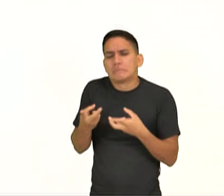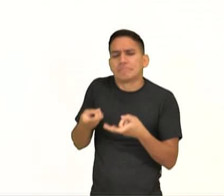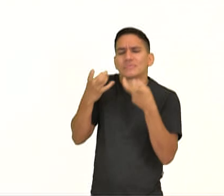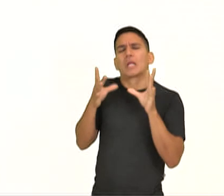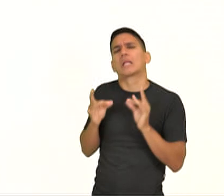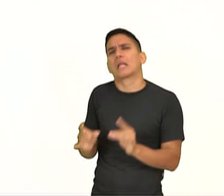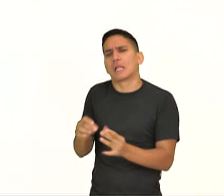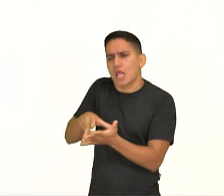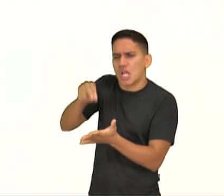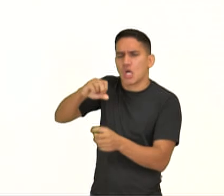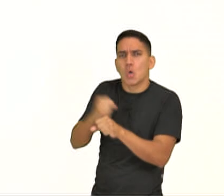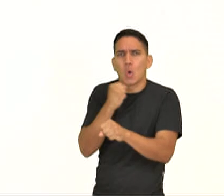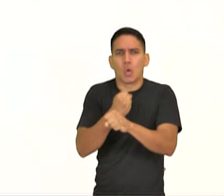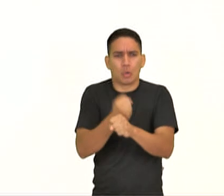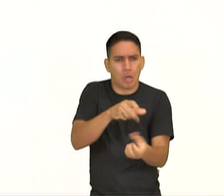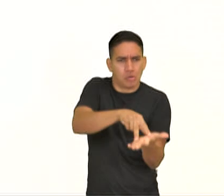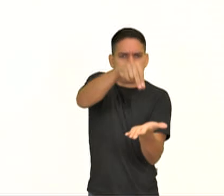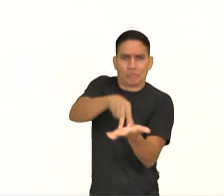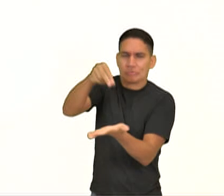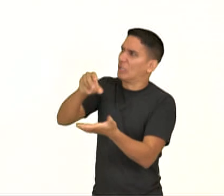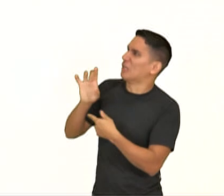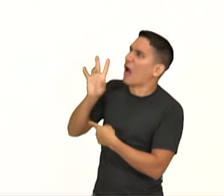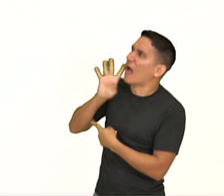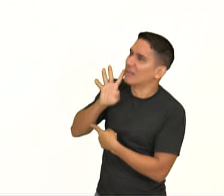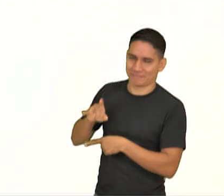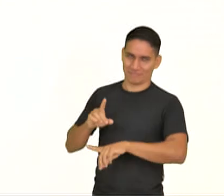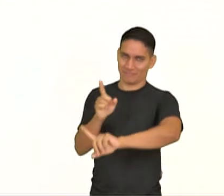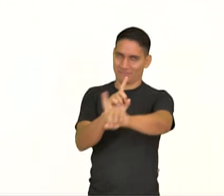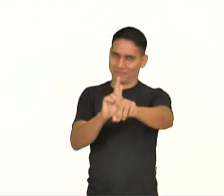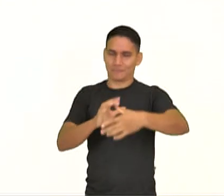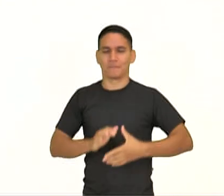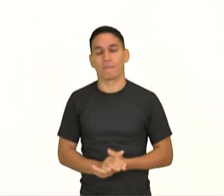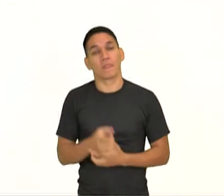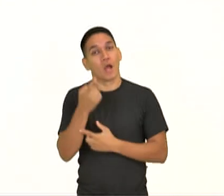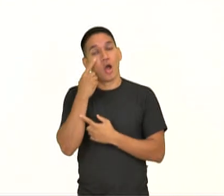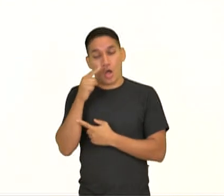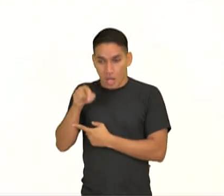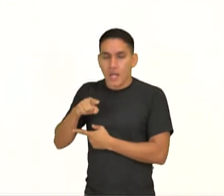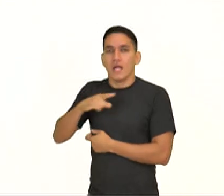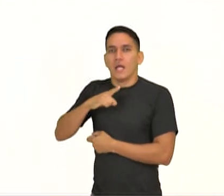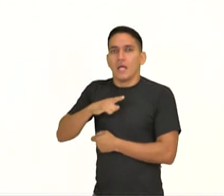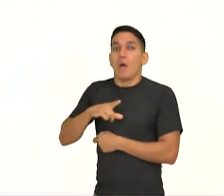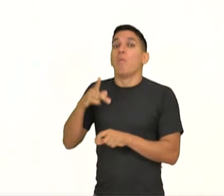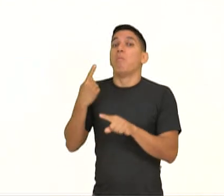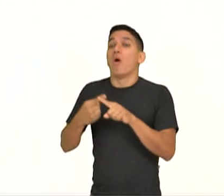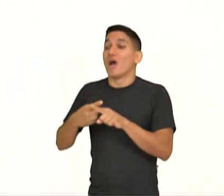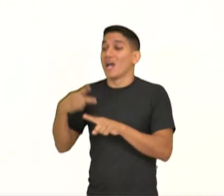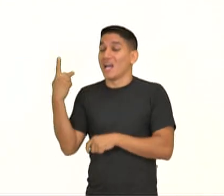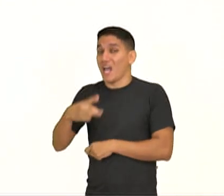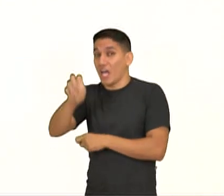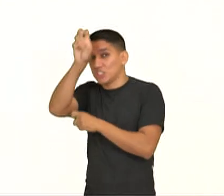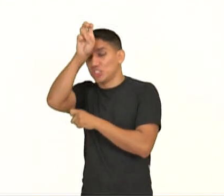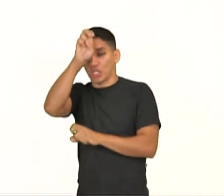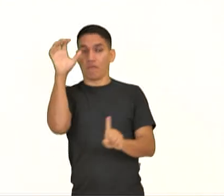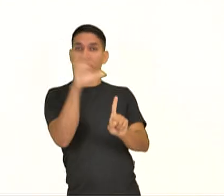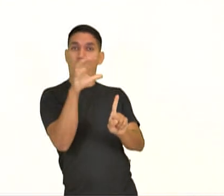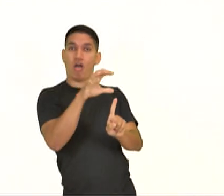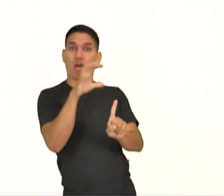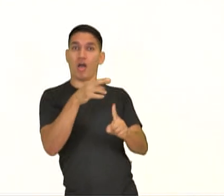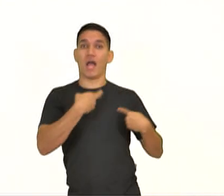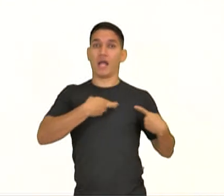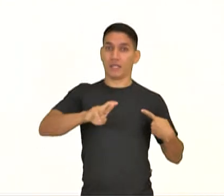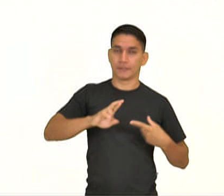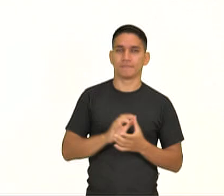aquelas pirâmides? Só porque achavam legal? Não. Tiveram forte influência egípcia na religião. As pirâmides